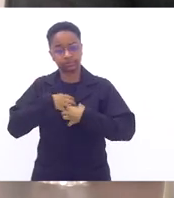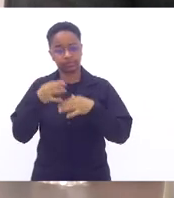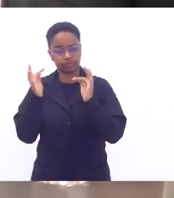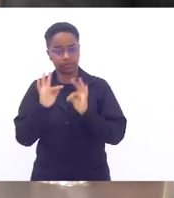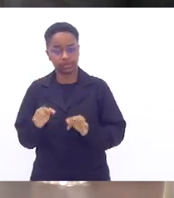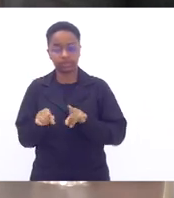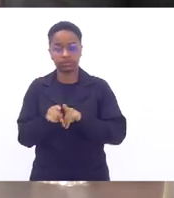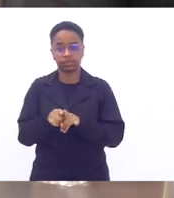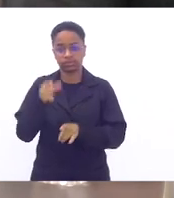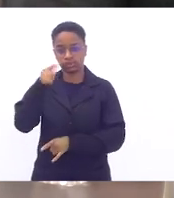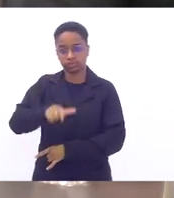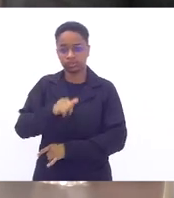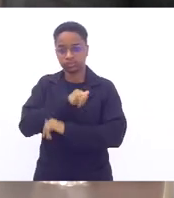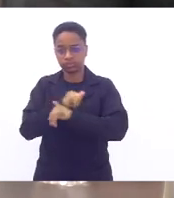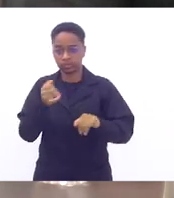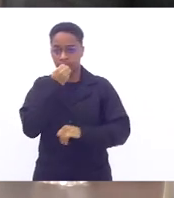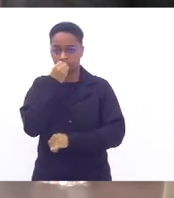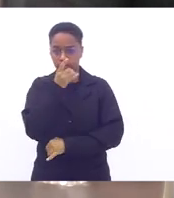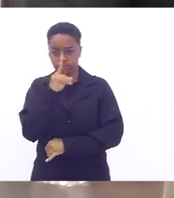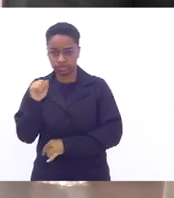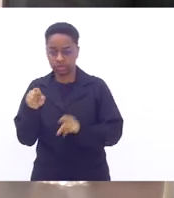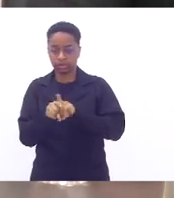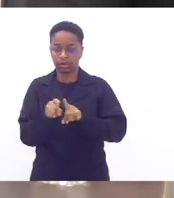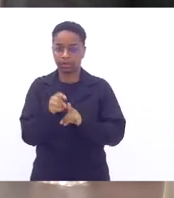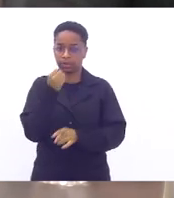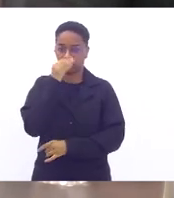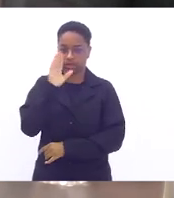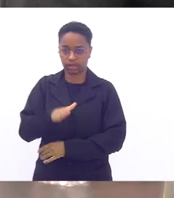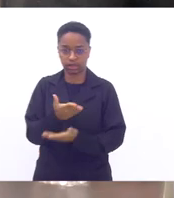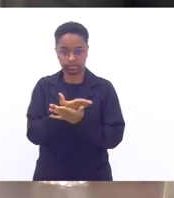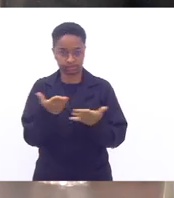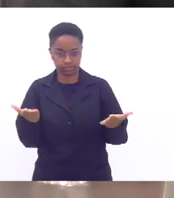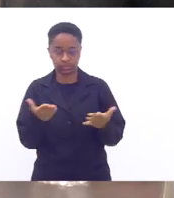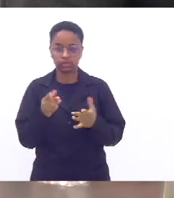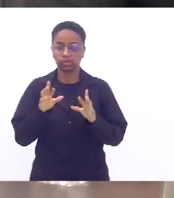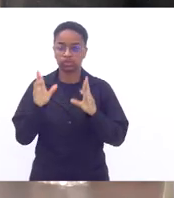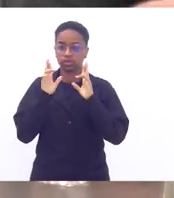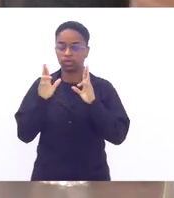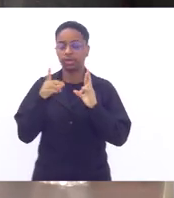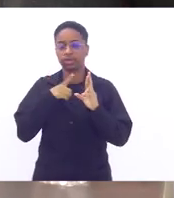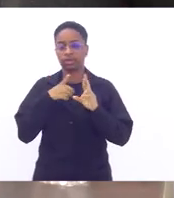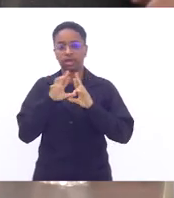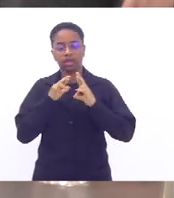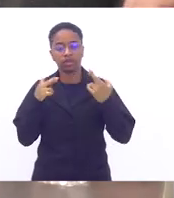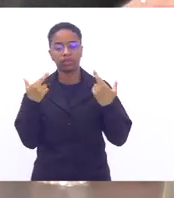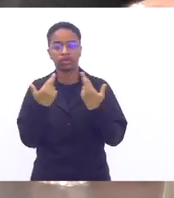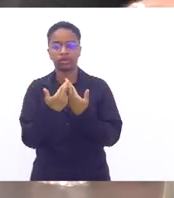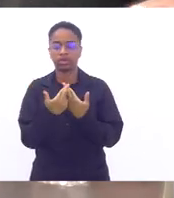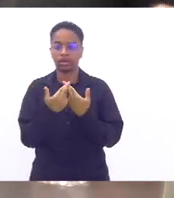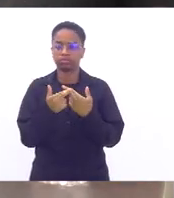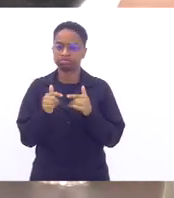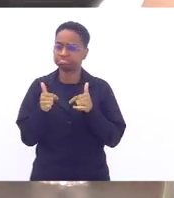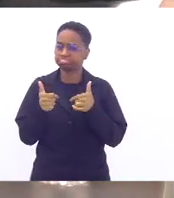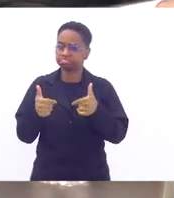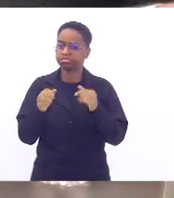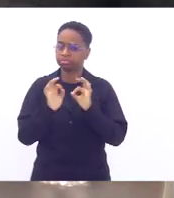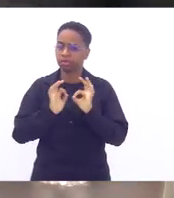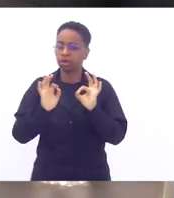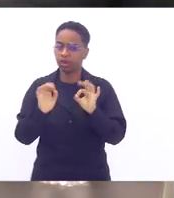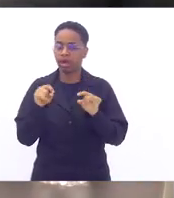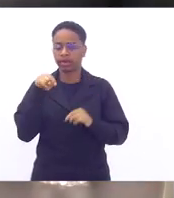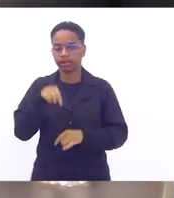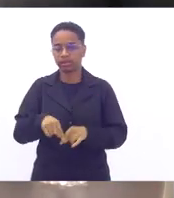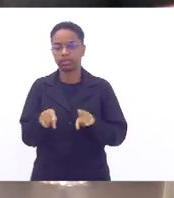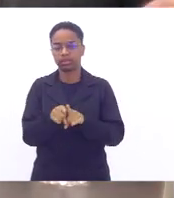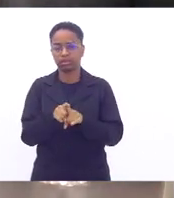uma vez Bom dia agora já Boa tarde a todos e que possamos ter uma audiência extremamente produtiva nesta casa e